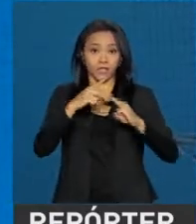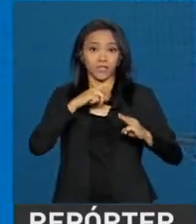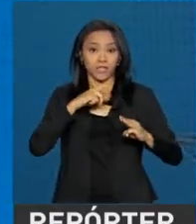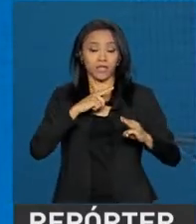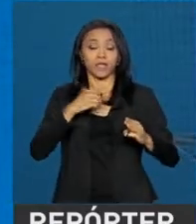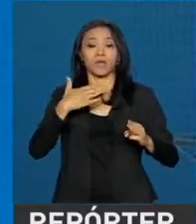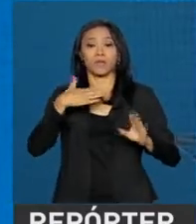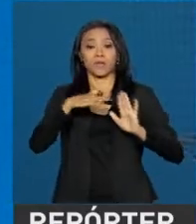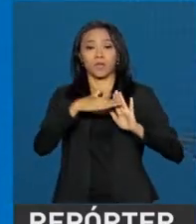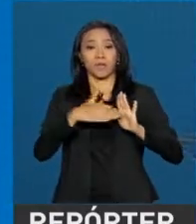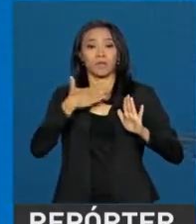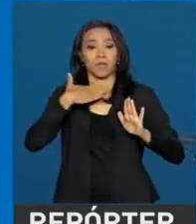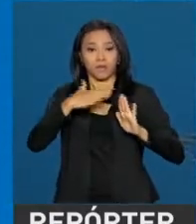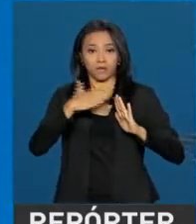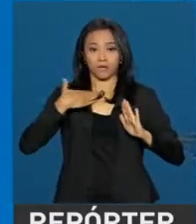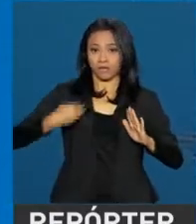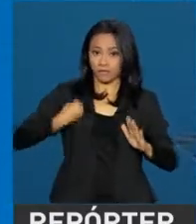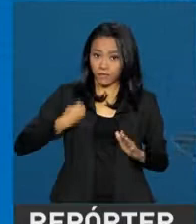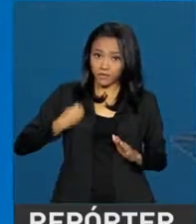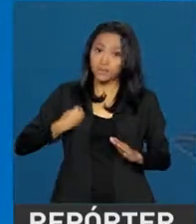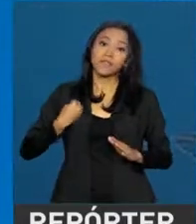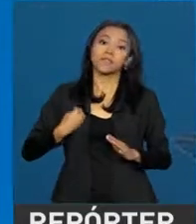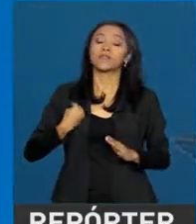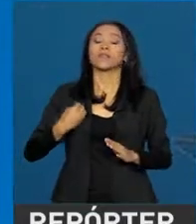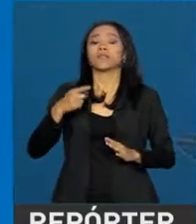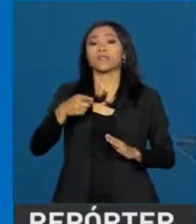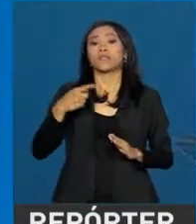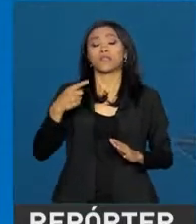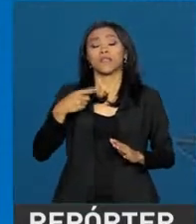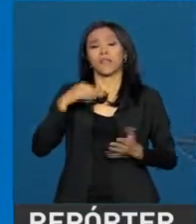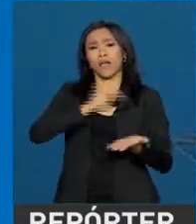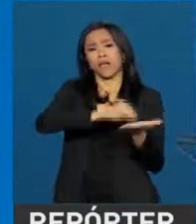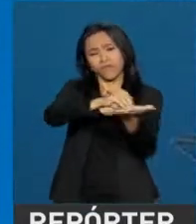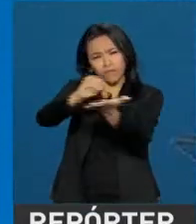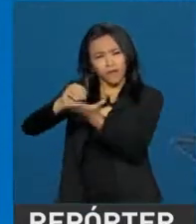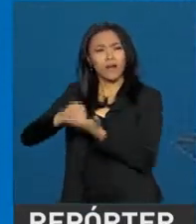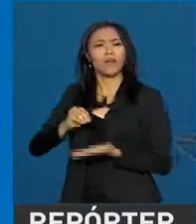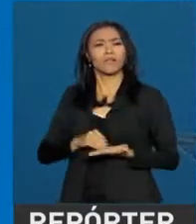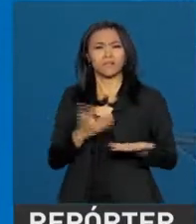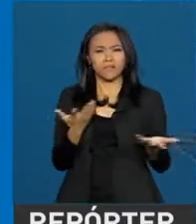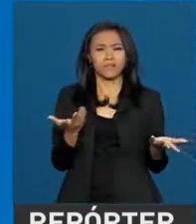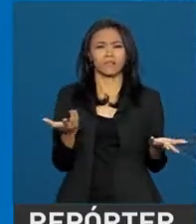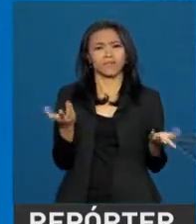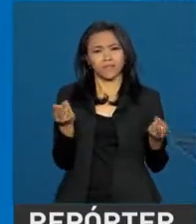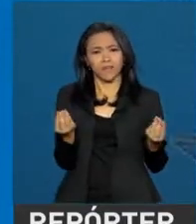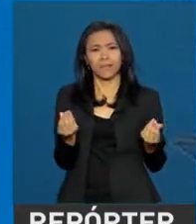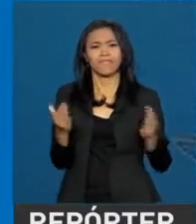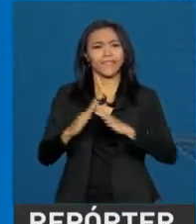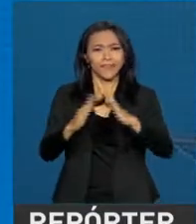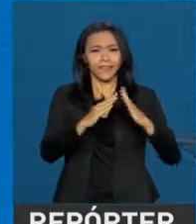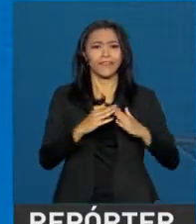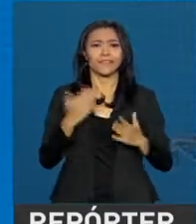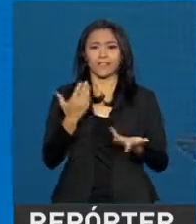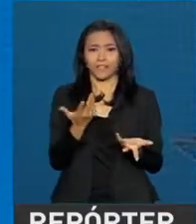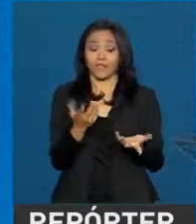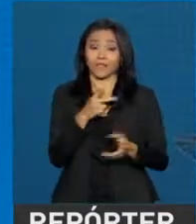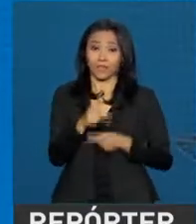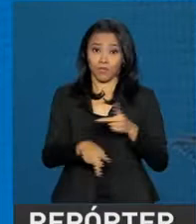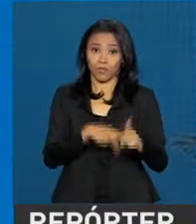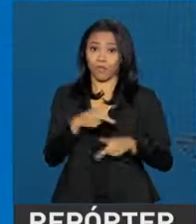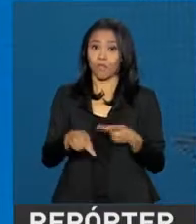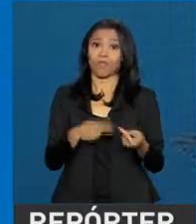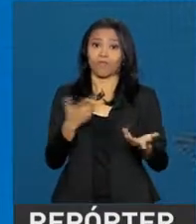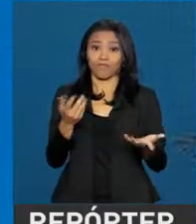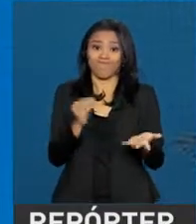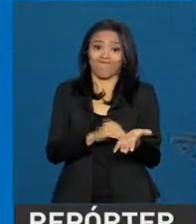exitoso em função das carências do povo brasileiro contratou mais de 5 milhões